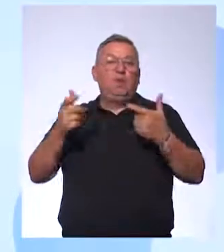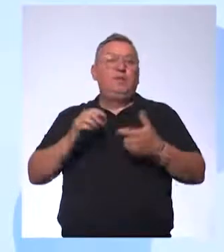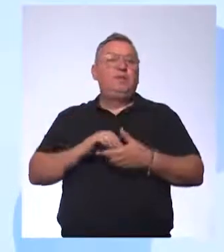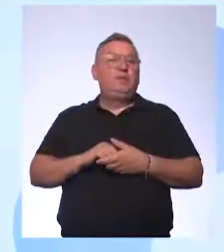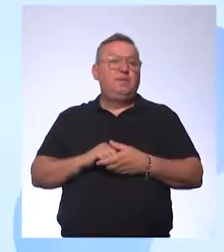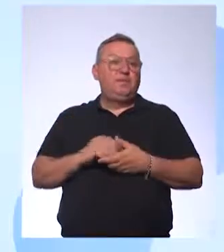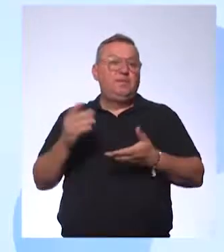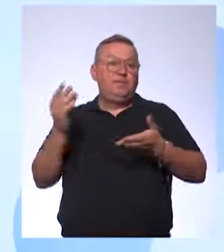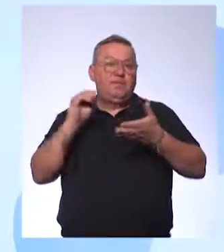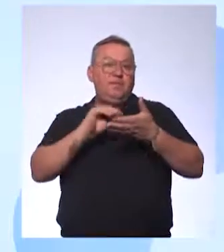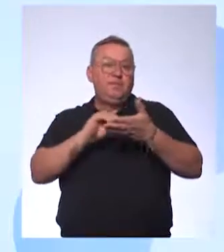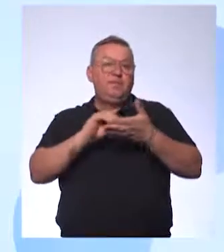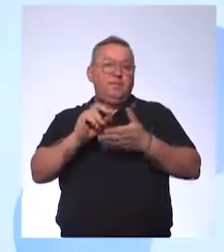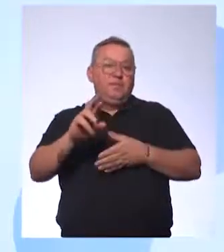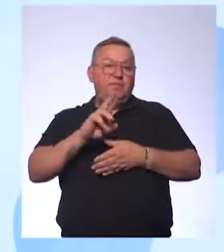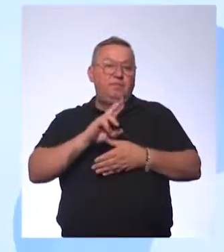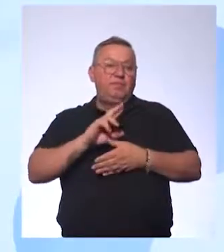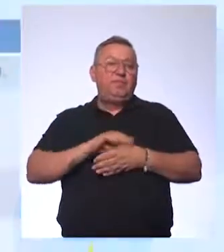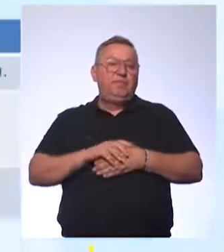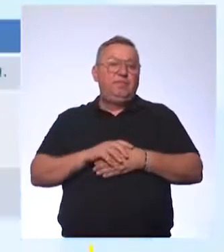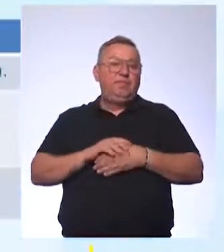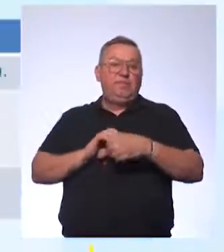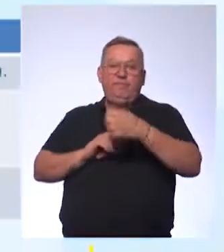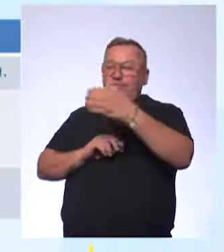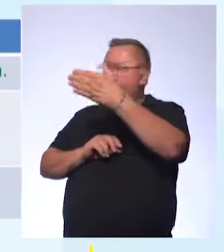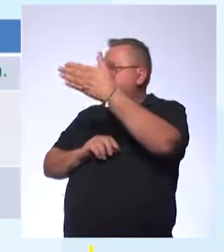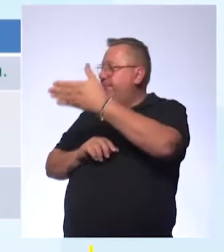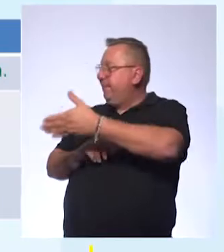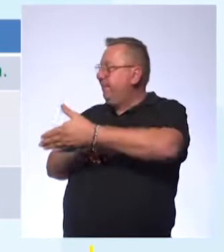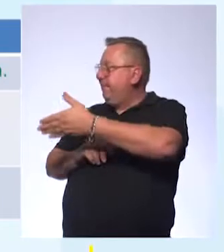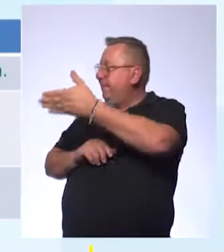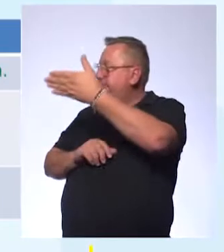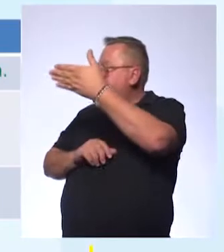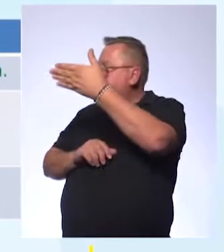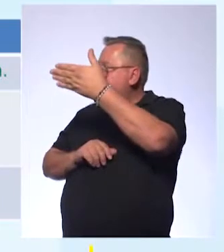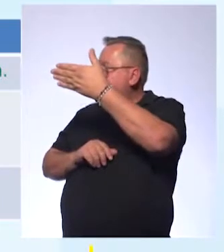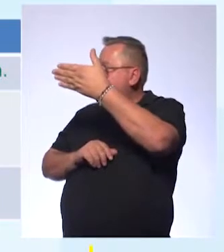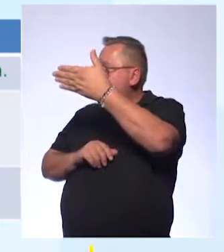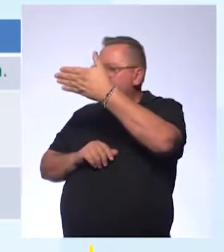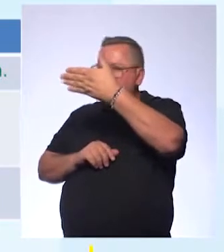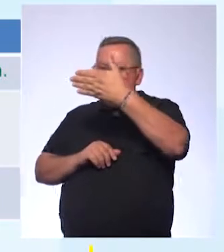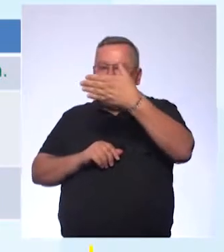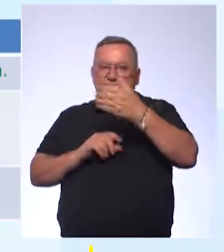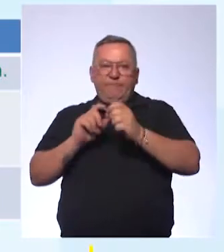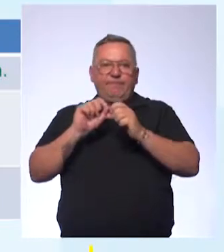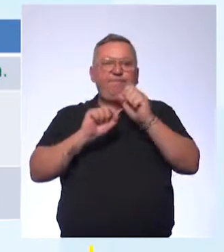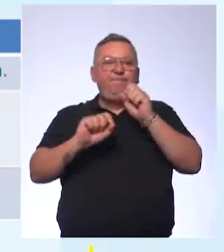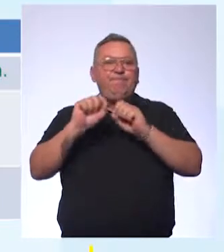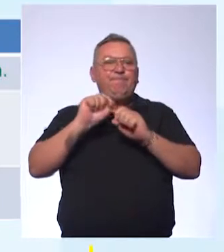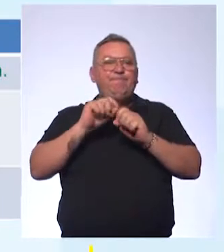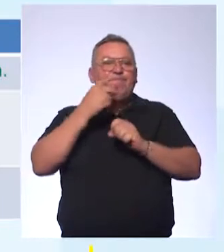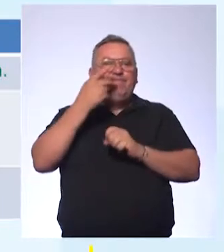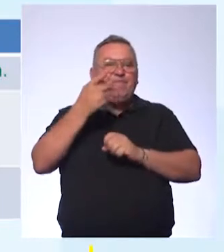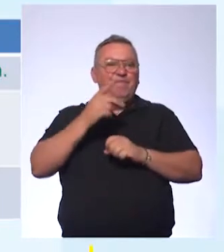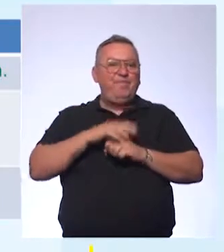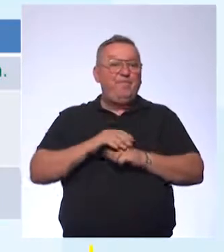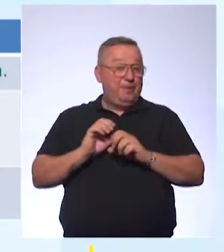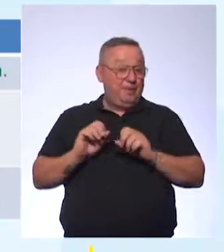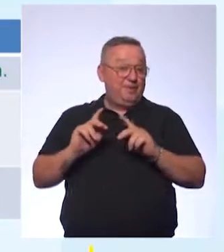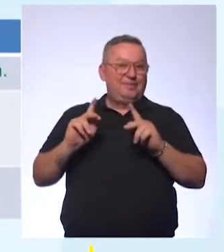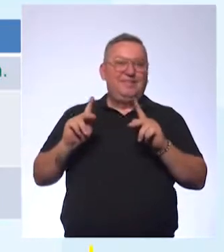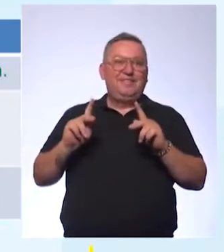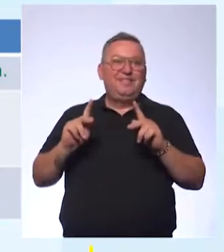Então, colocando aí as respostas só para a gente conferir e printar a tela, foi o que acabamos de falar,